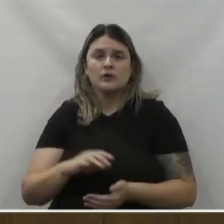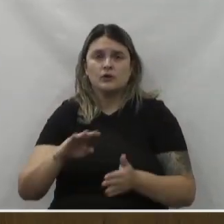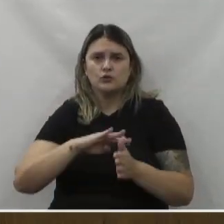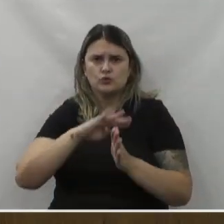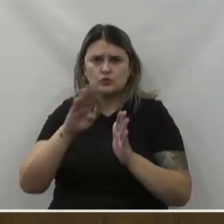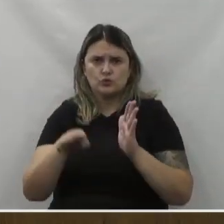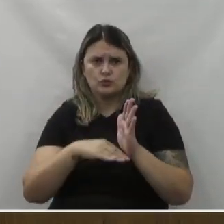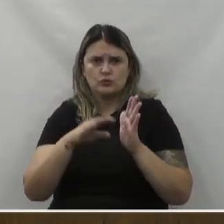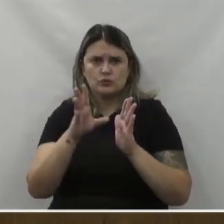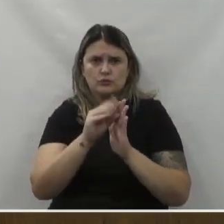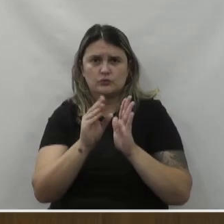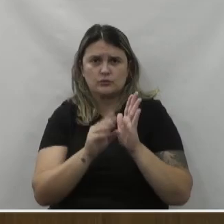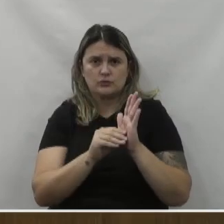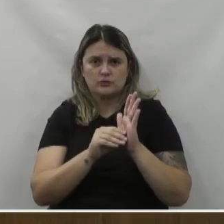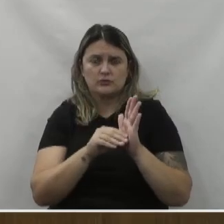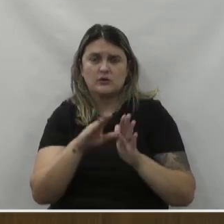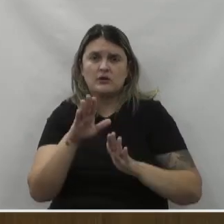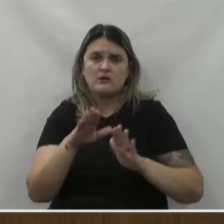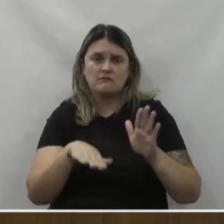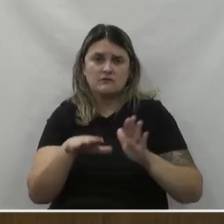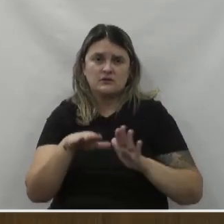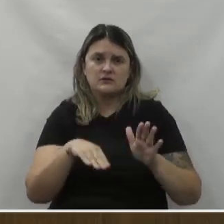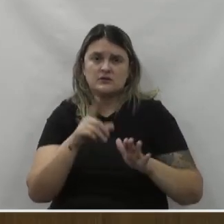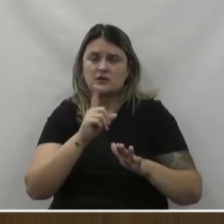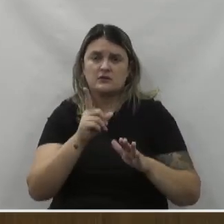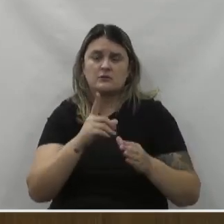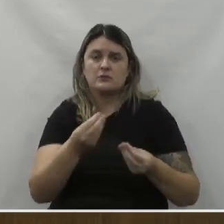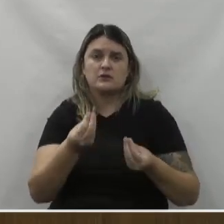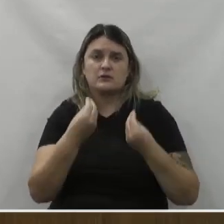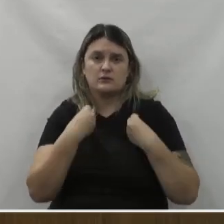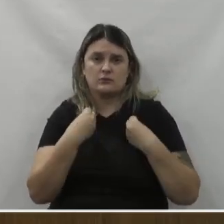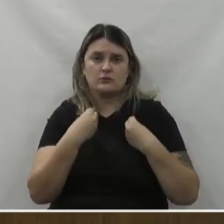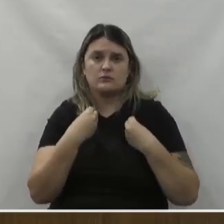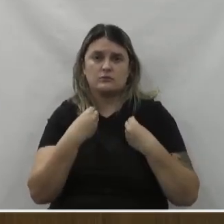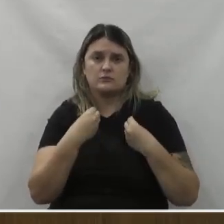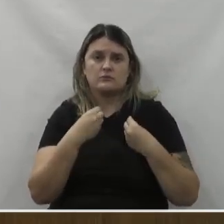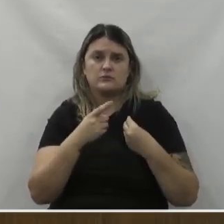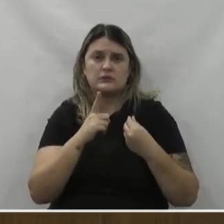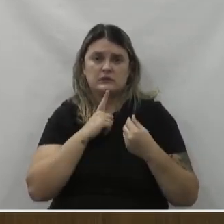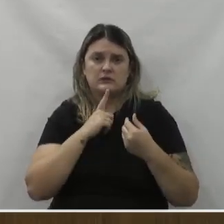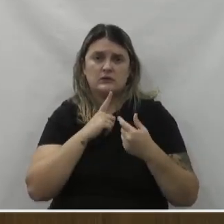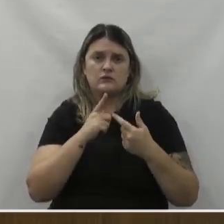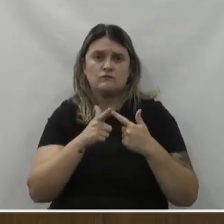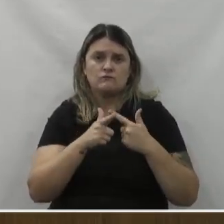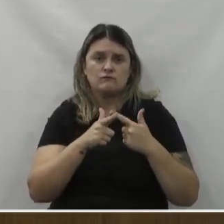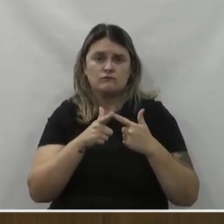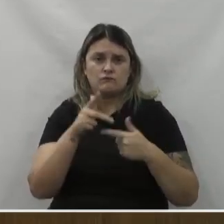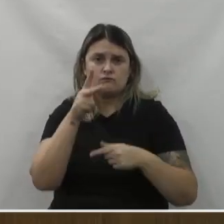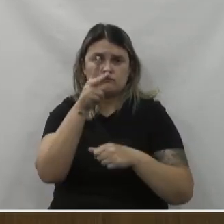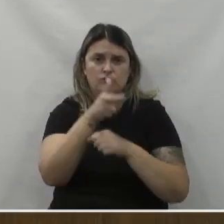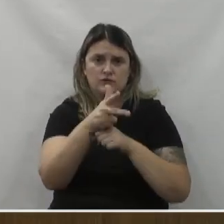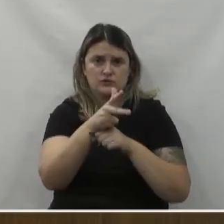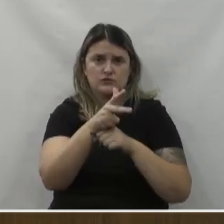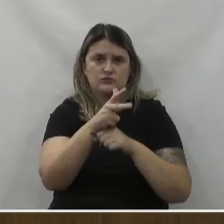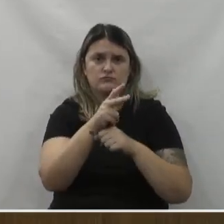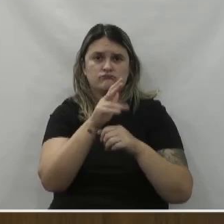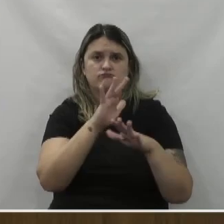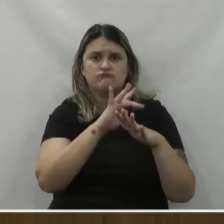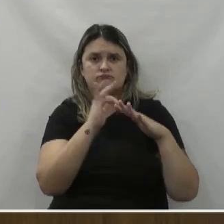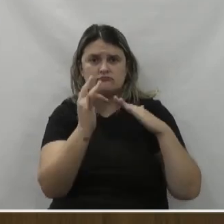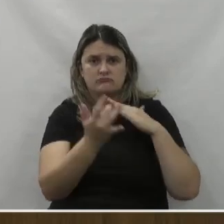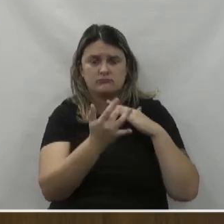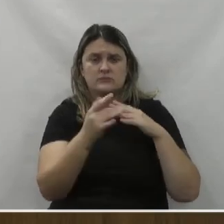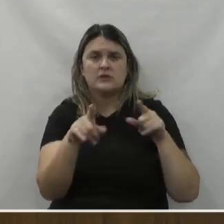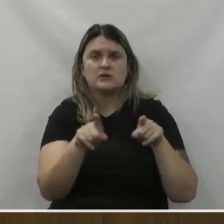né? Infelizmente, naquele momento, ele não encaminhou, né? Teve um vídeo que circulou nas redes sociais, né? Os vereadores